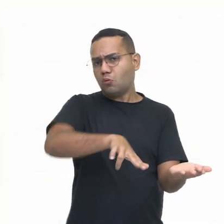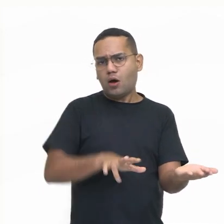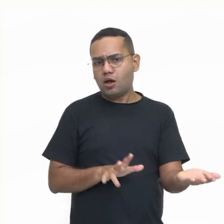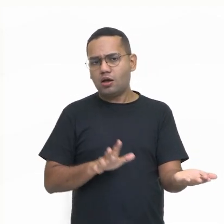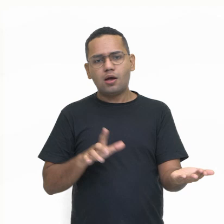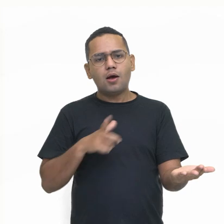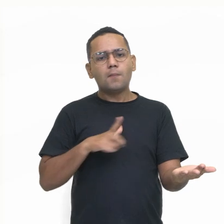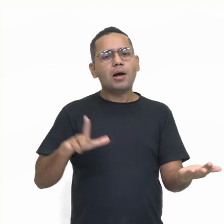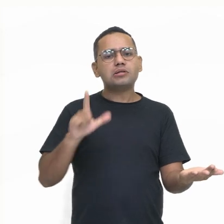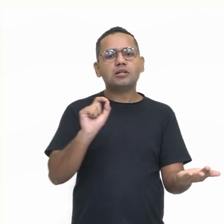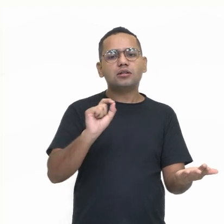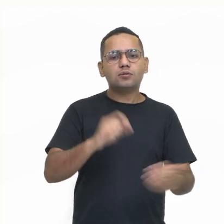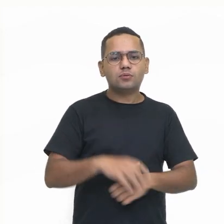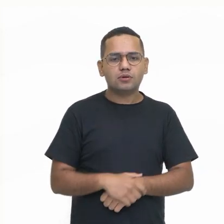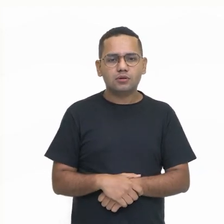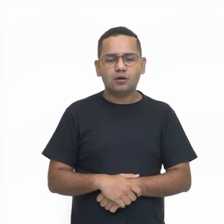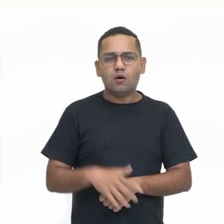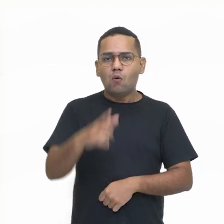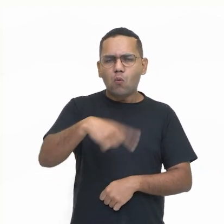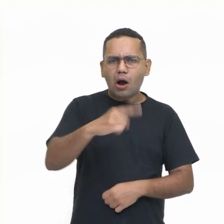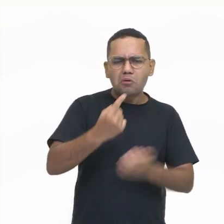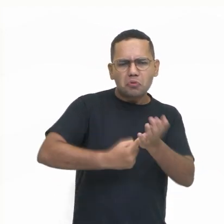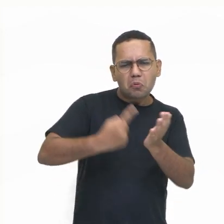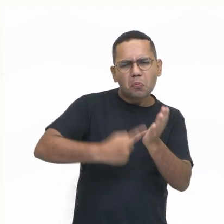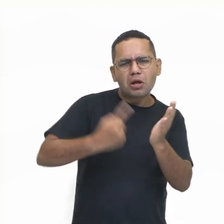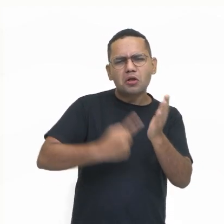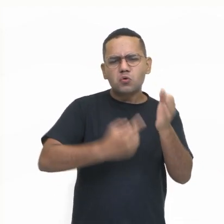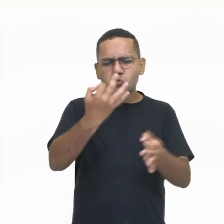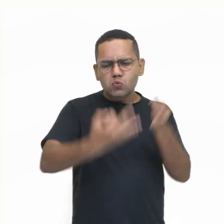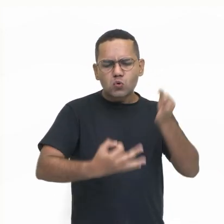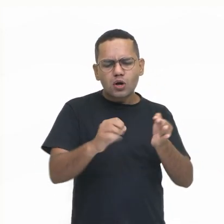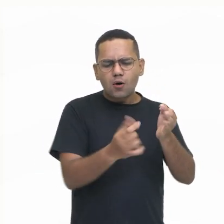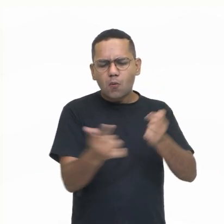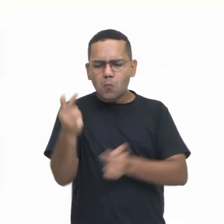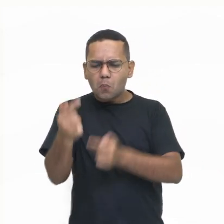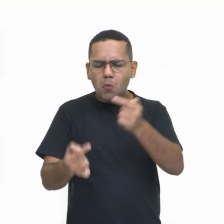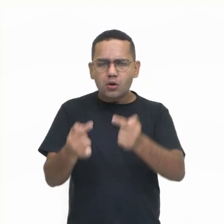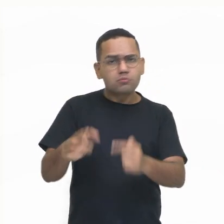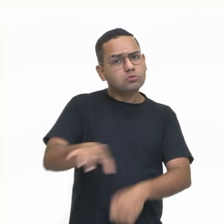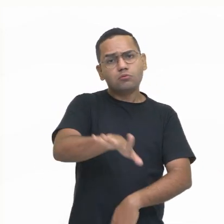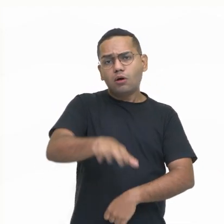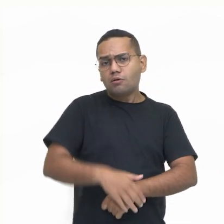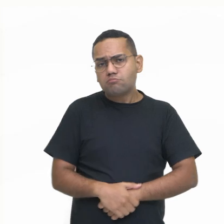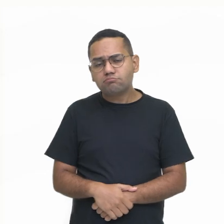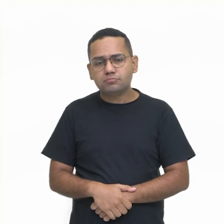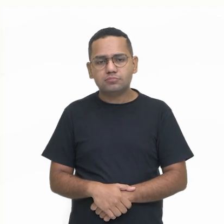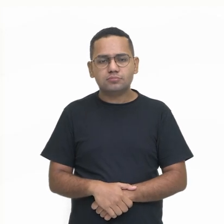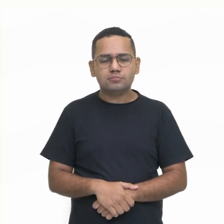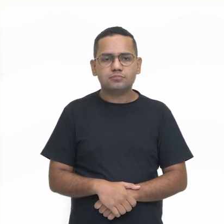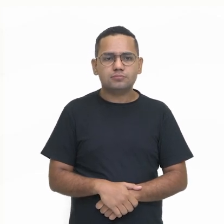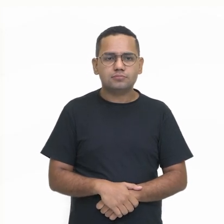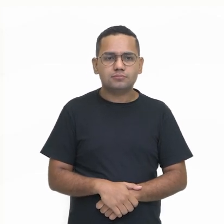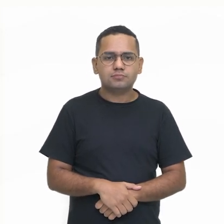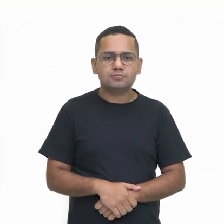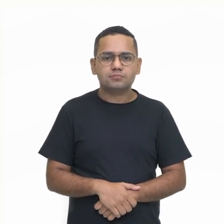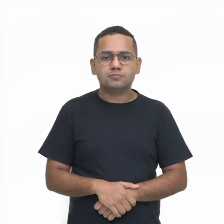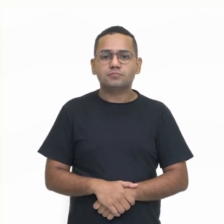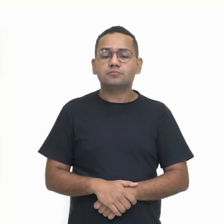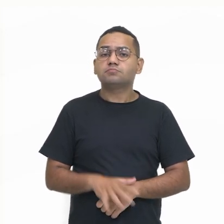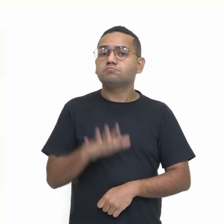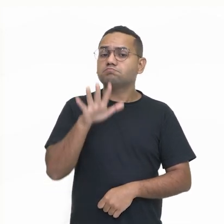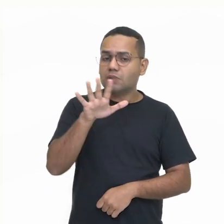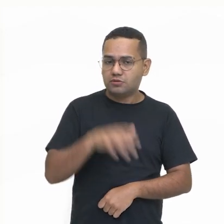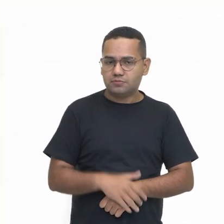que se cede por contratos jurídicos ou mesmo políticos. O que ele faz? Ele analisa a função